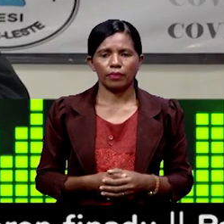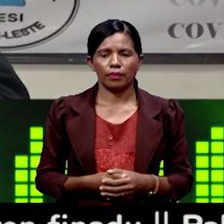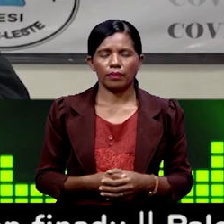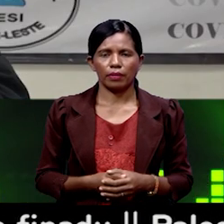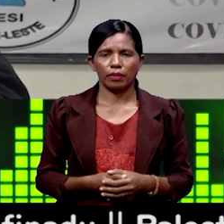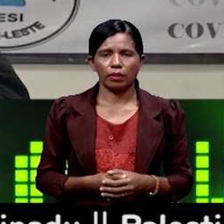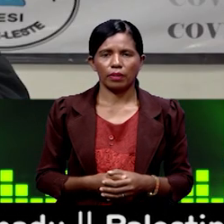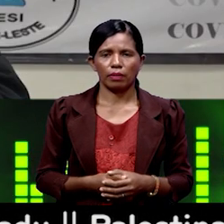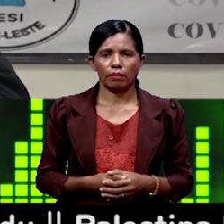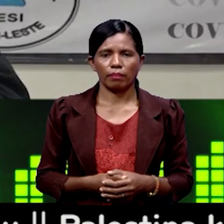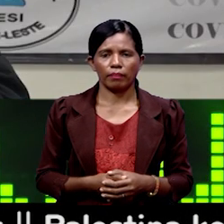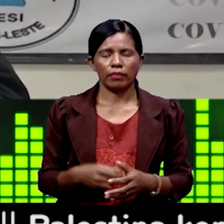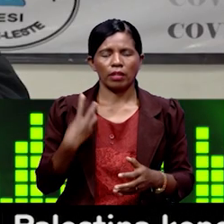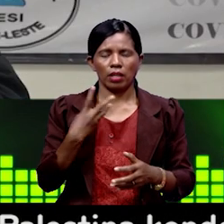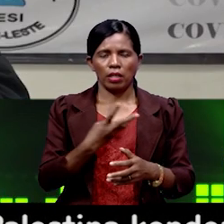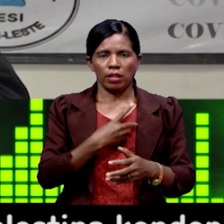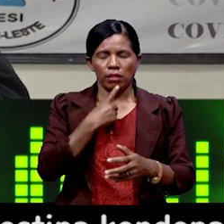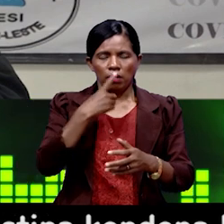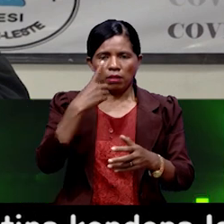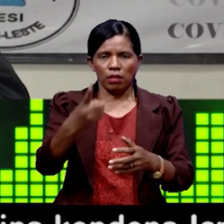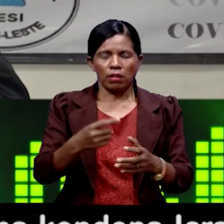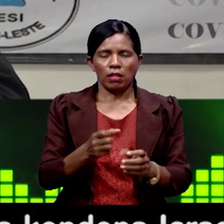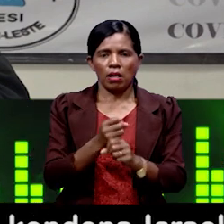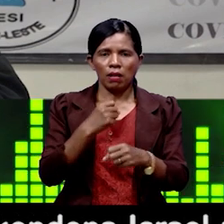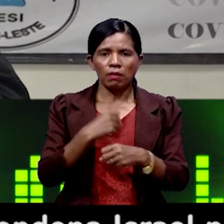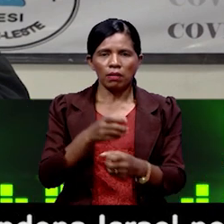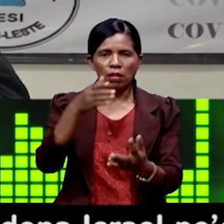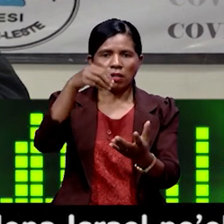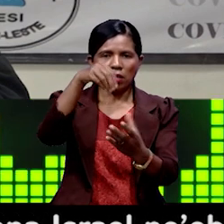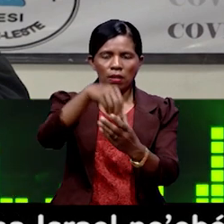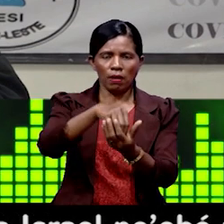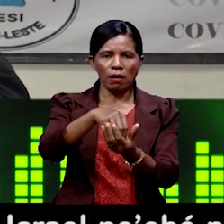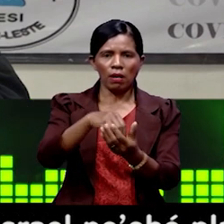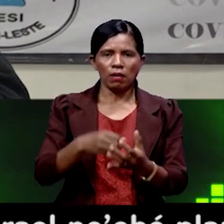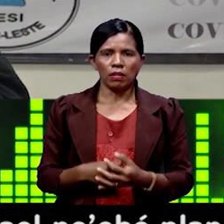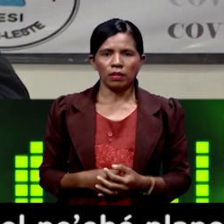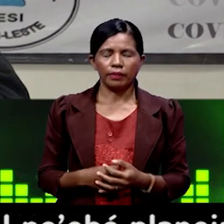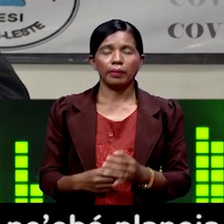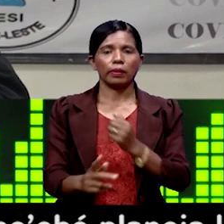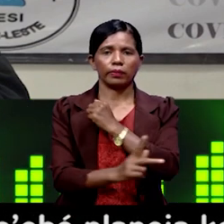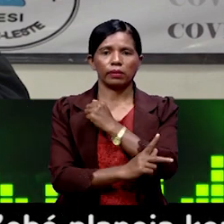né baita né categori tamaiha corrupção